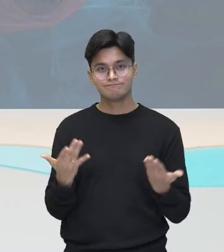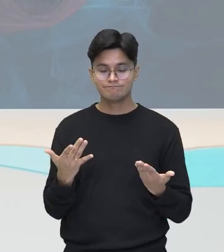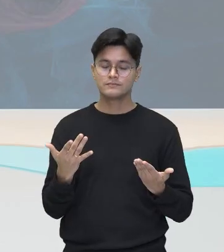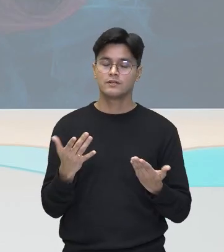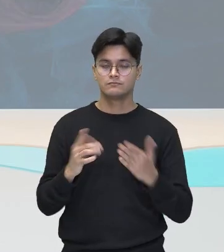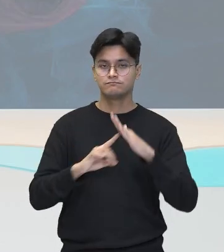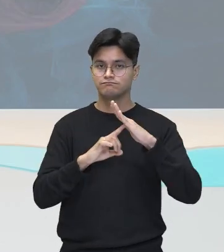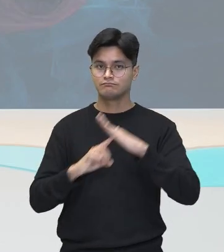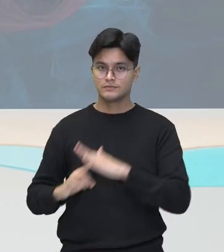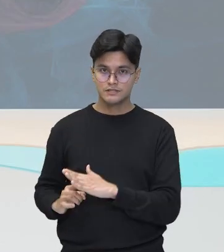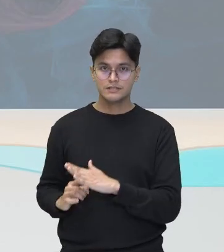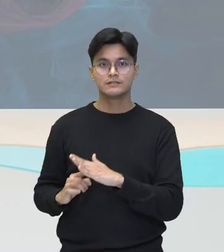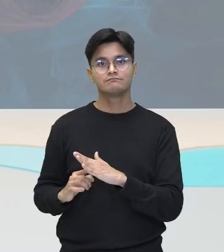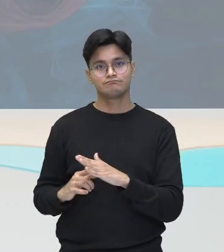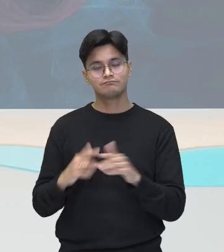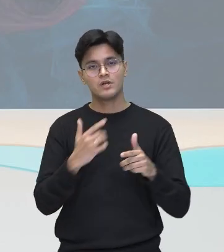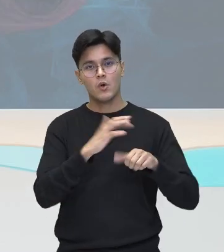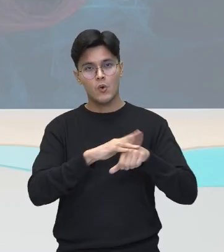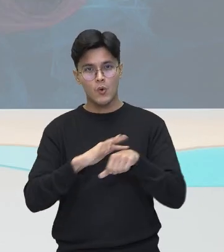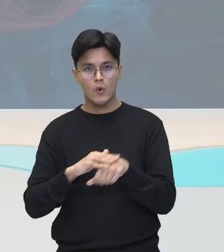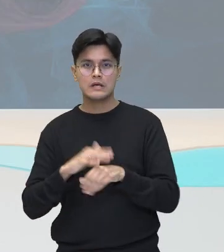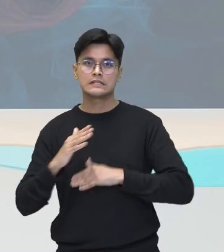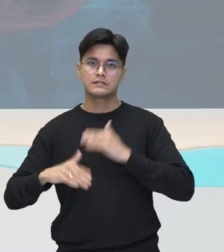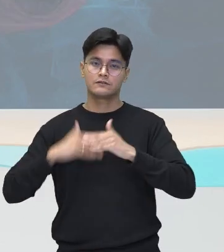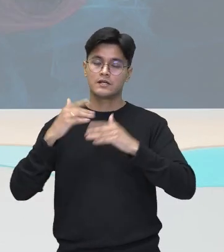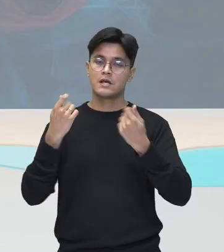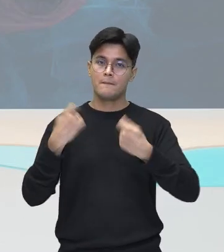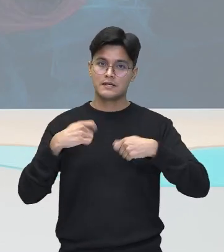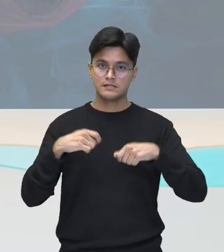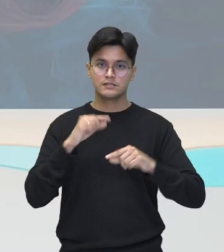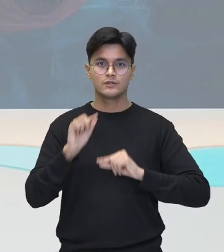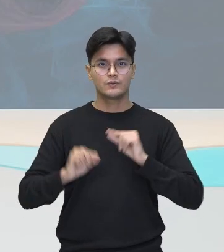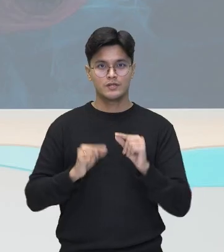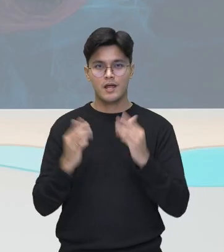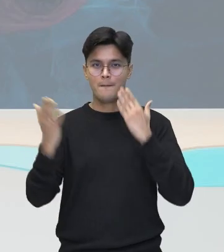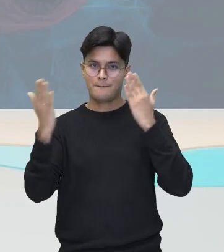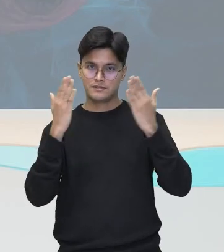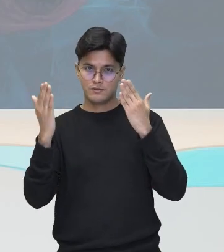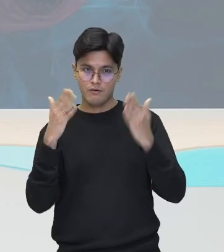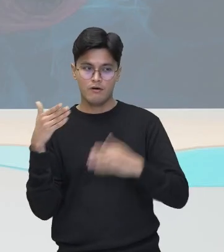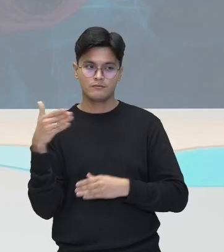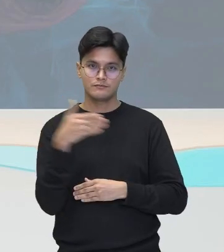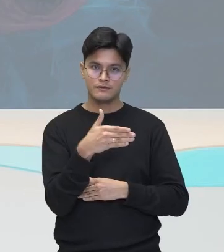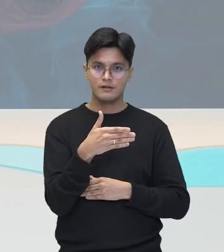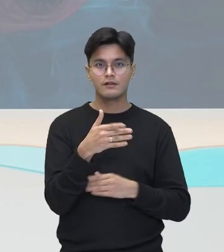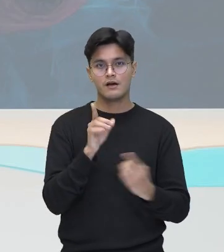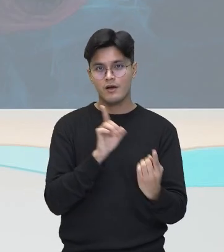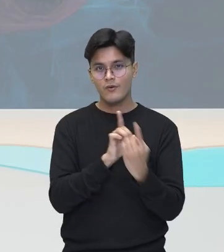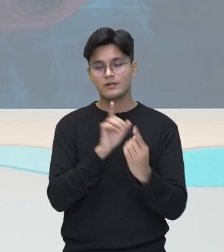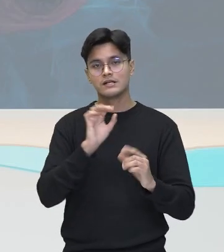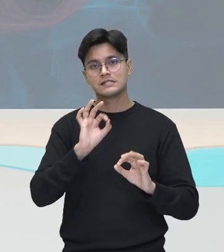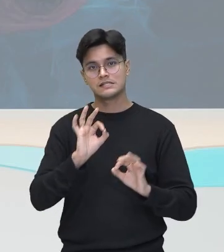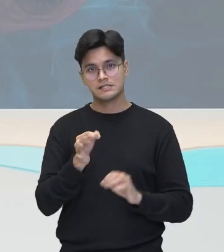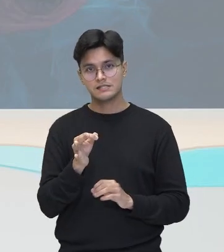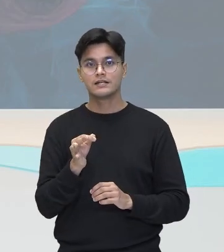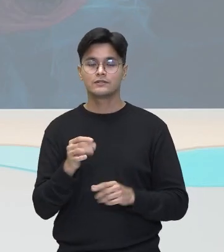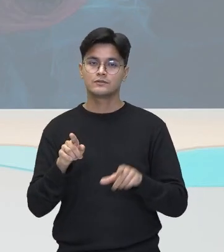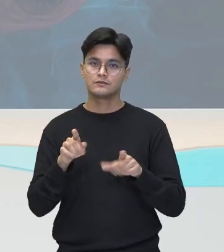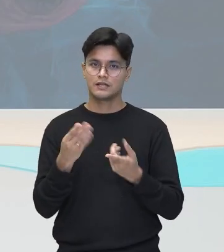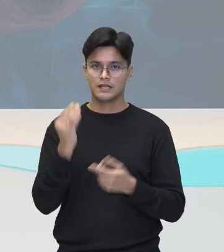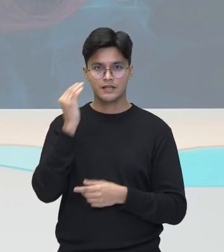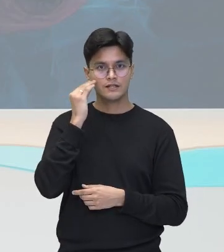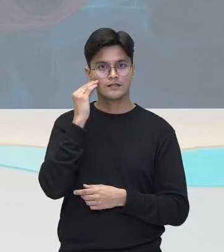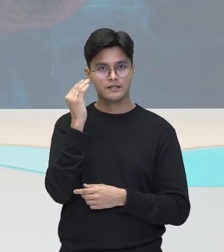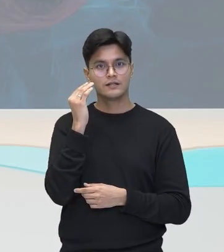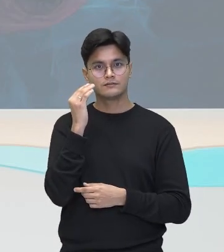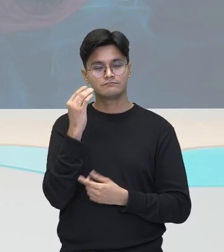gente precisa de quê? De uma ajuda, né? De uma ajuda psicológica aí para poder estar saindo desse quadro e reverter essa obesidade, tá bom?